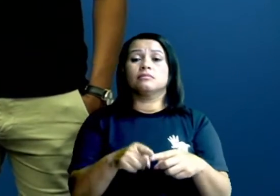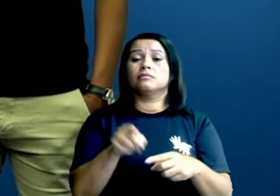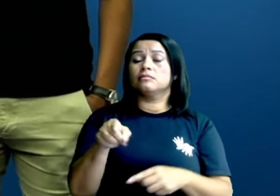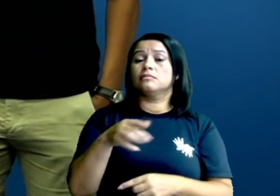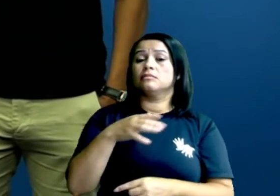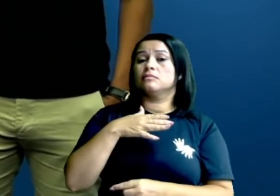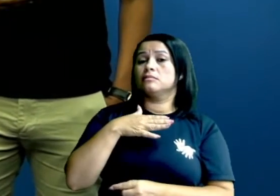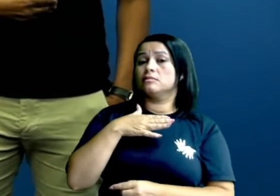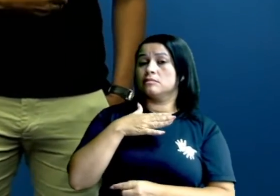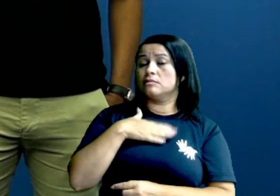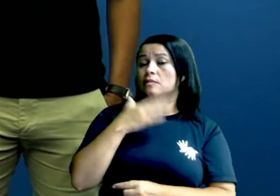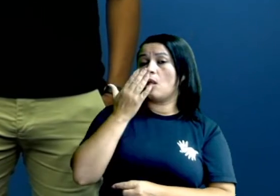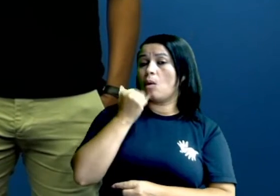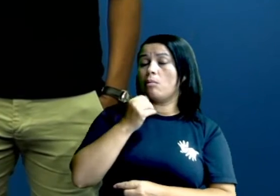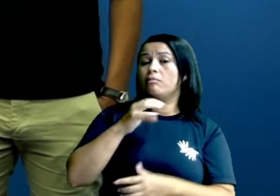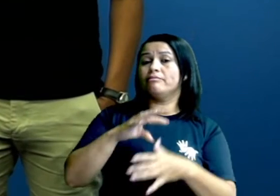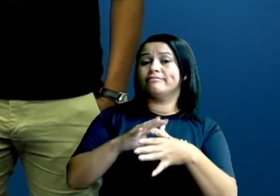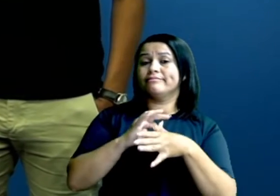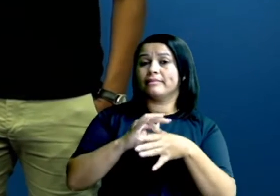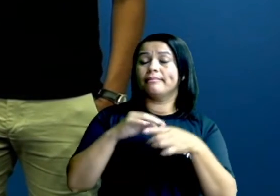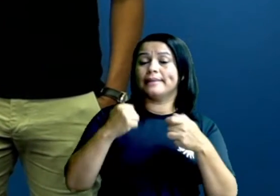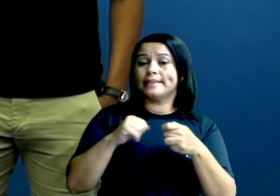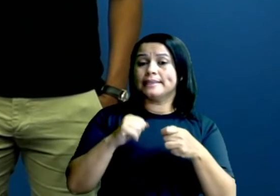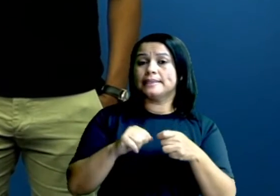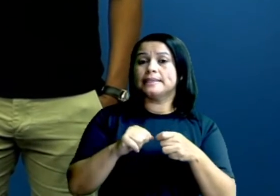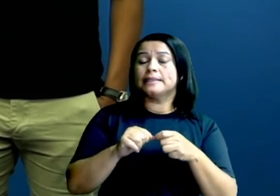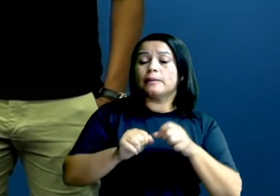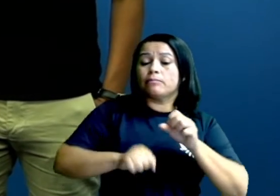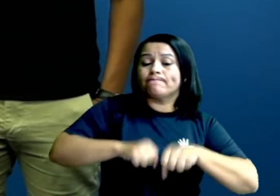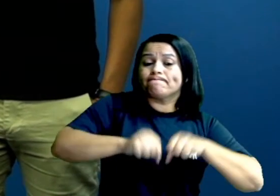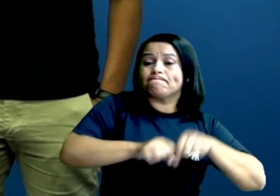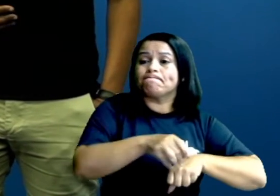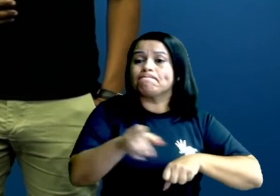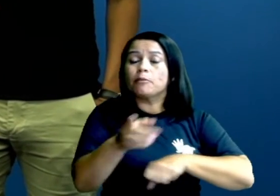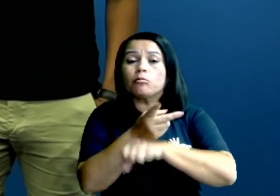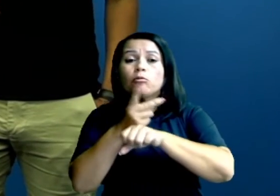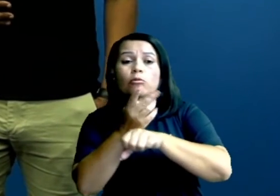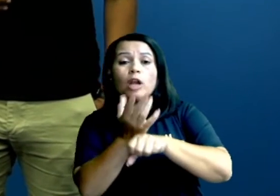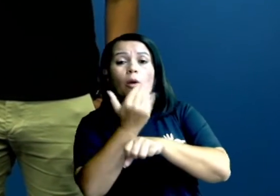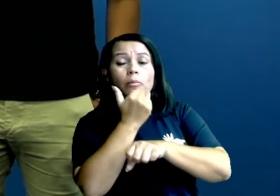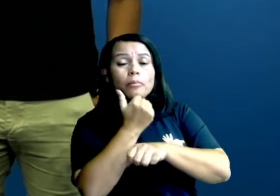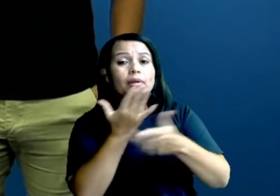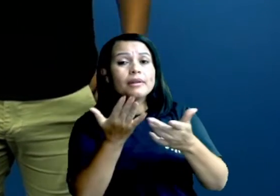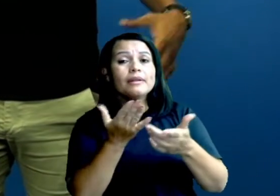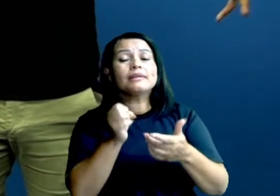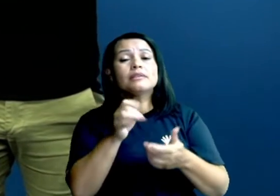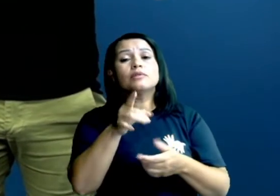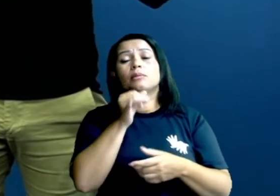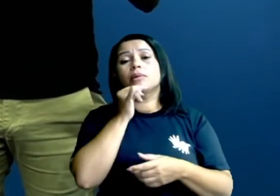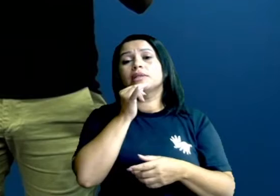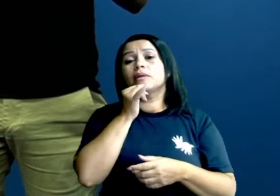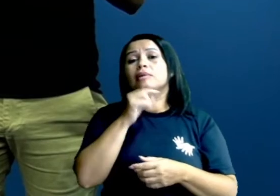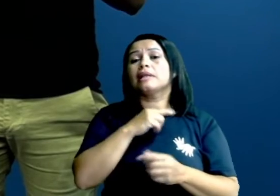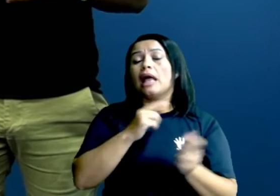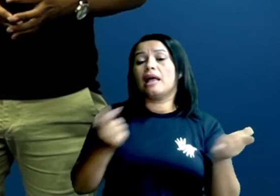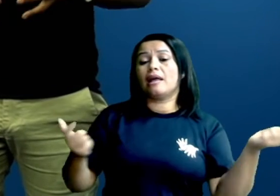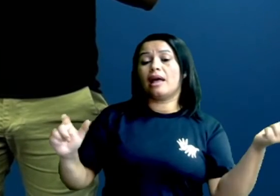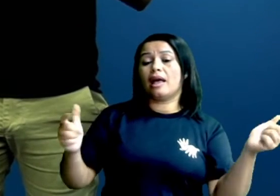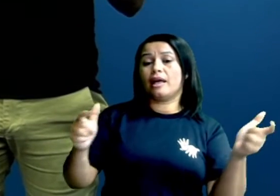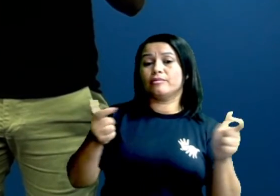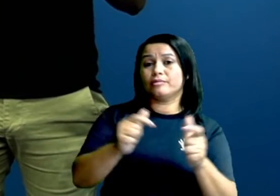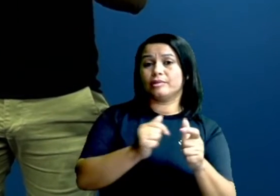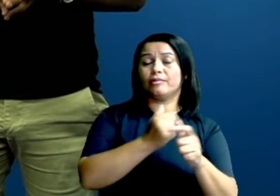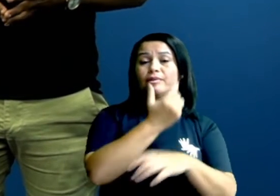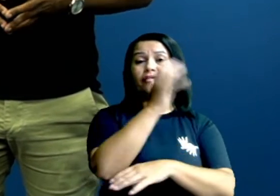né, como o lobo-guará, eles precisam de uma grande área para caçar, espaços, né, mais amplos, e se você de repente tem a redução da